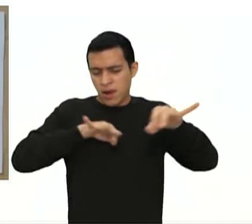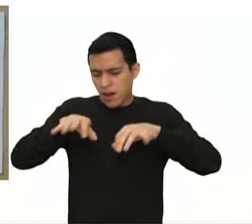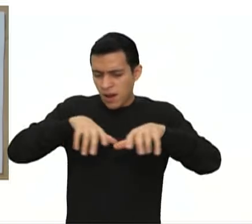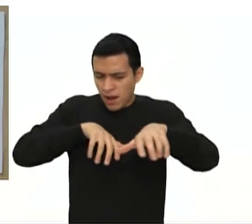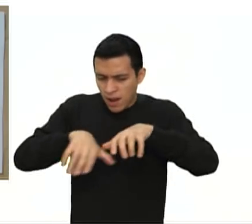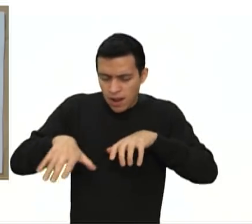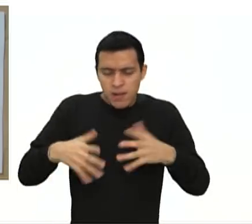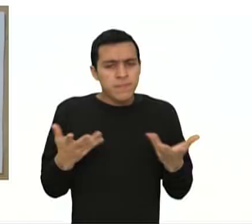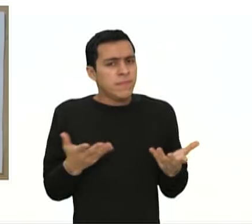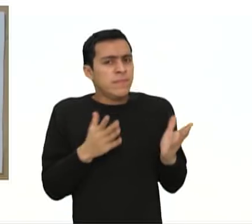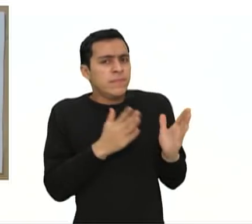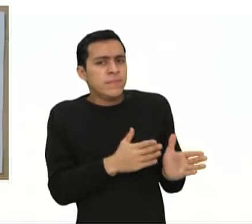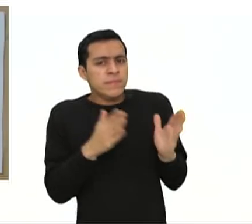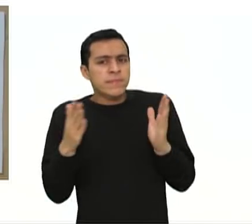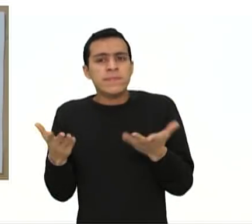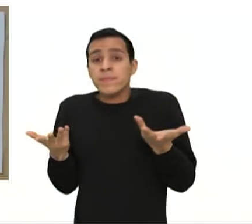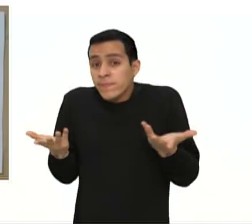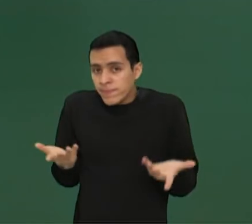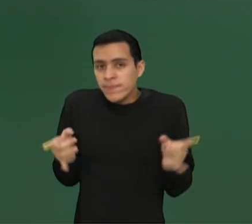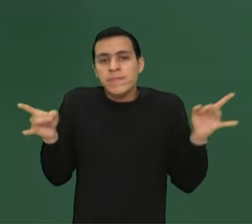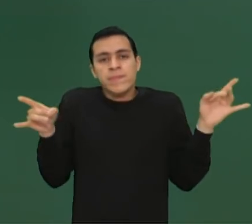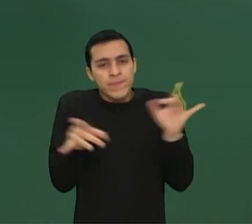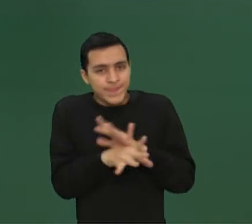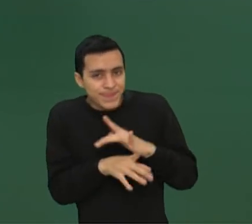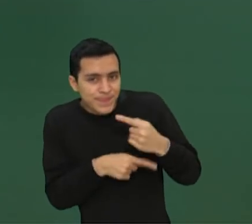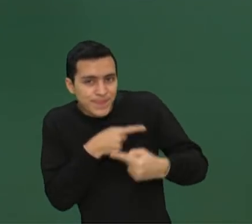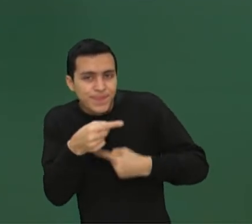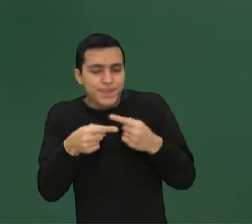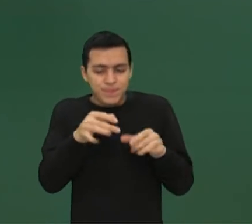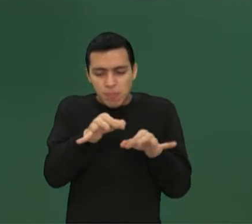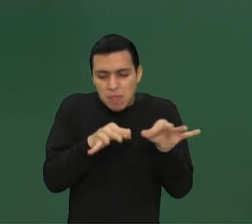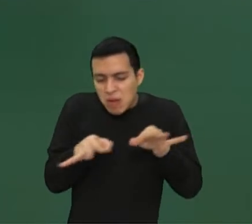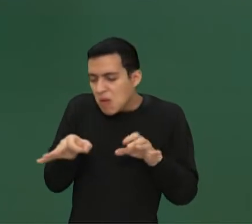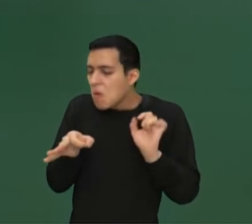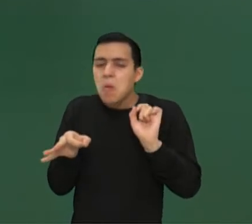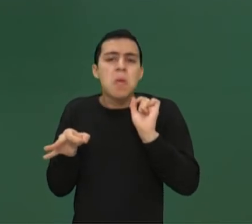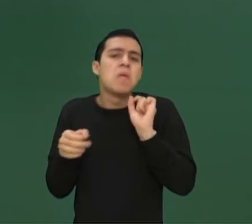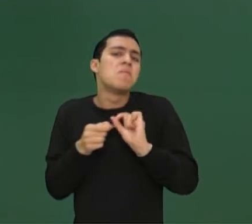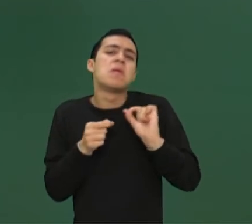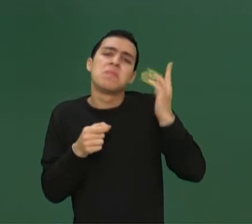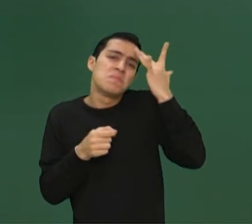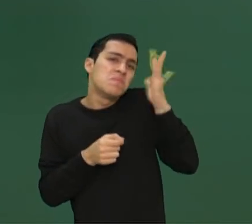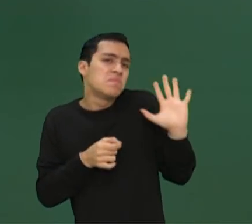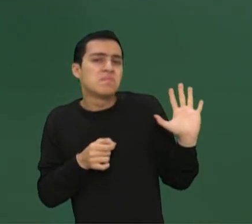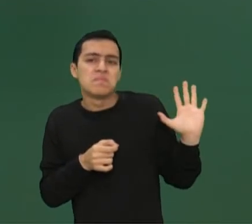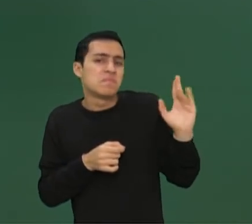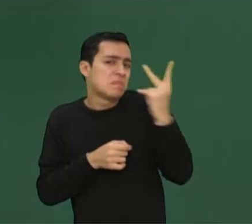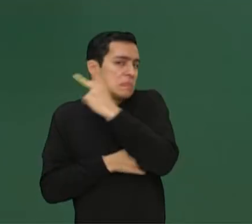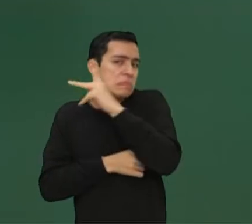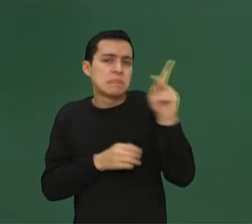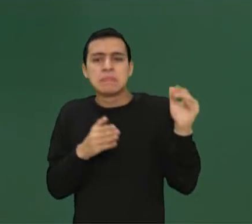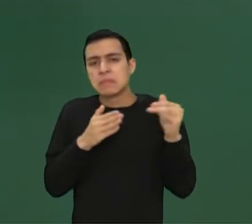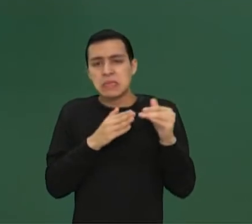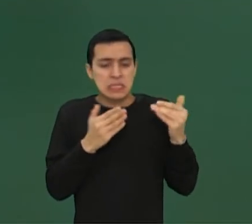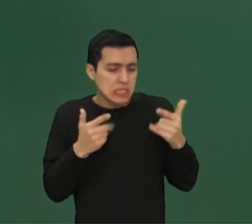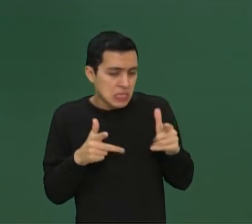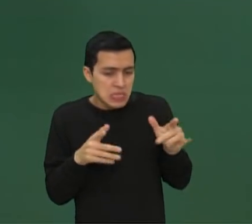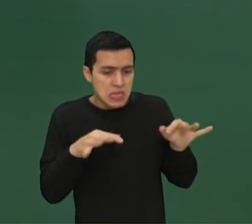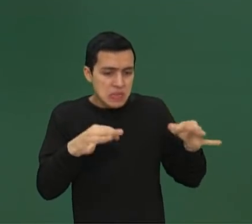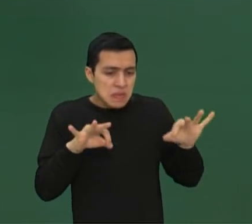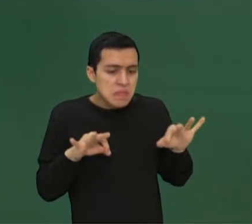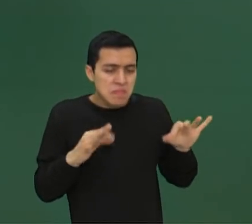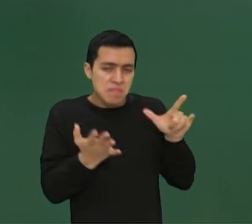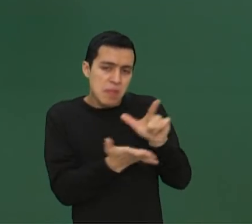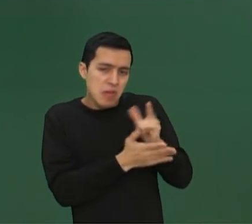quadradinhos, né? E assim por diante, ó. Depois faz as pecinhas com o que você tiver aí. Se você não tiver uma cartolina colorida,